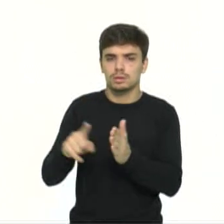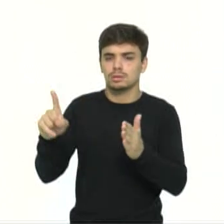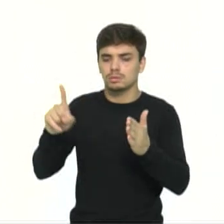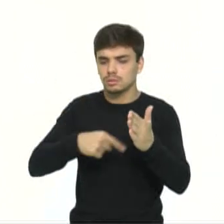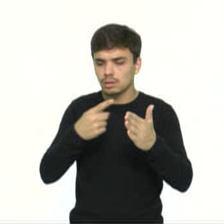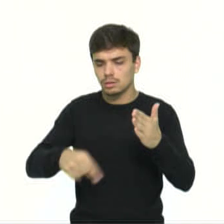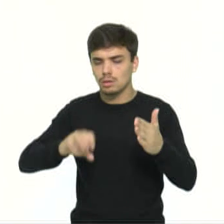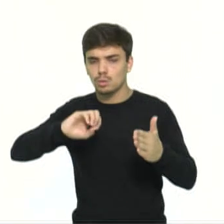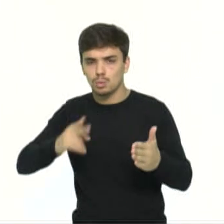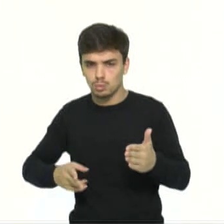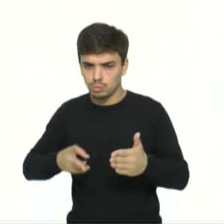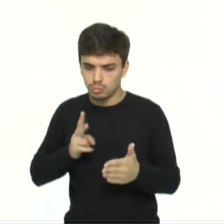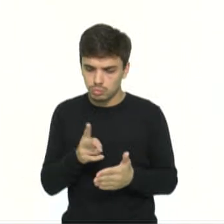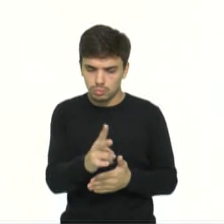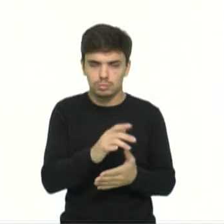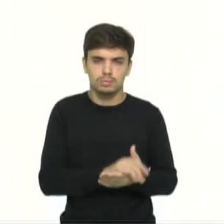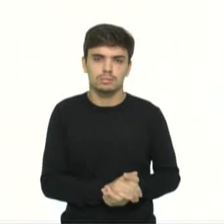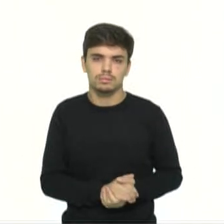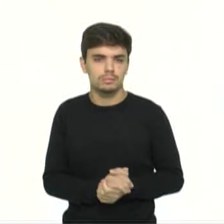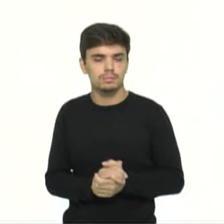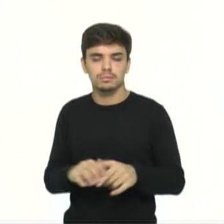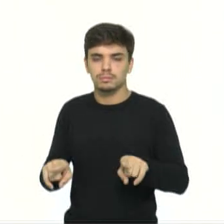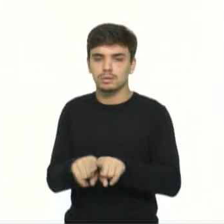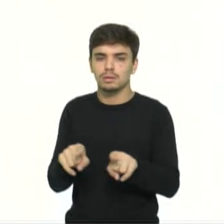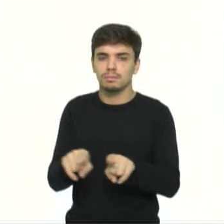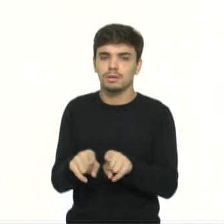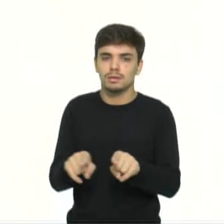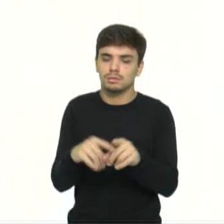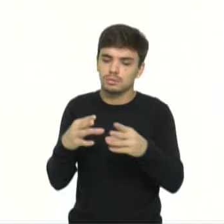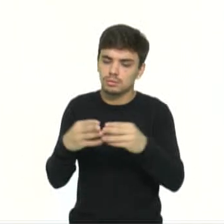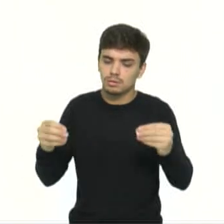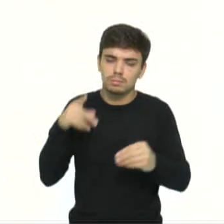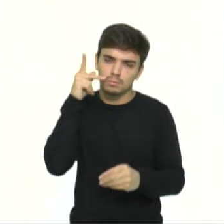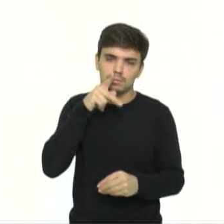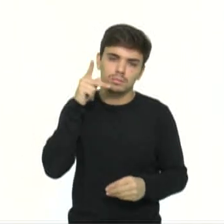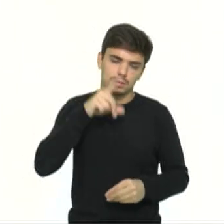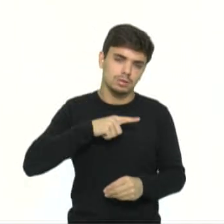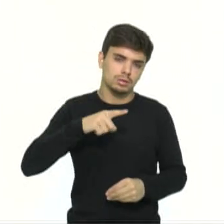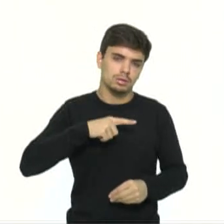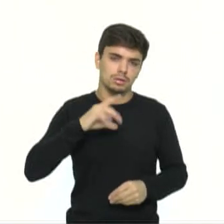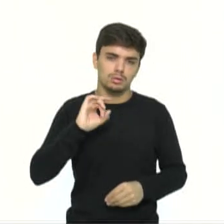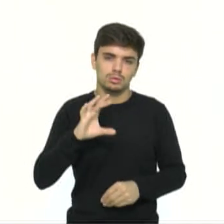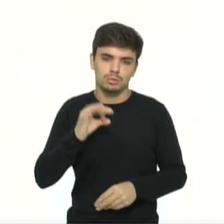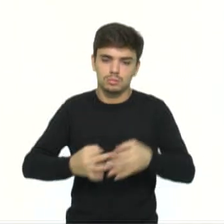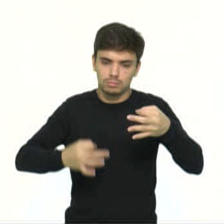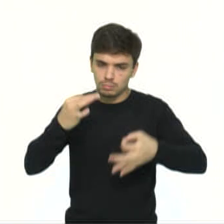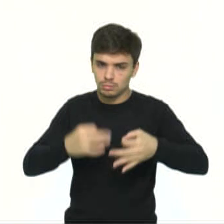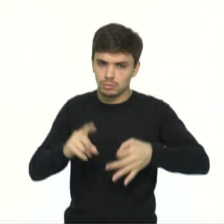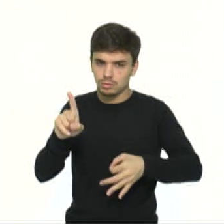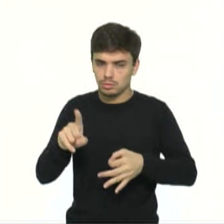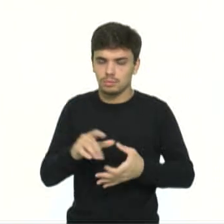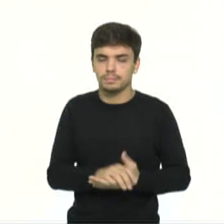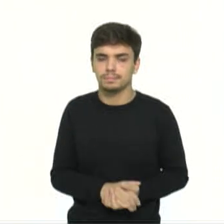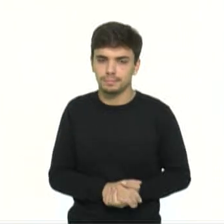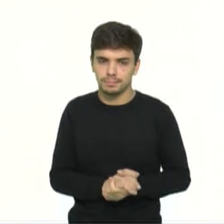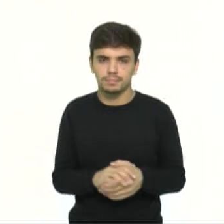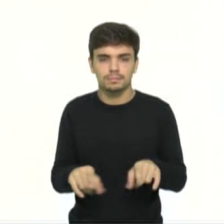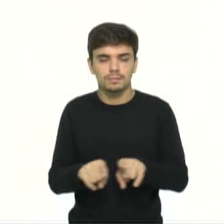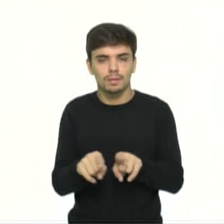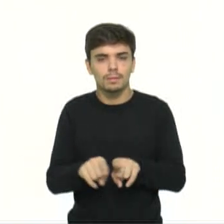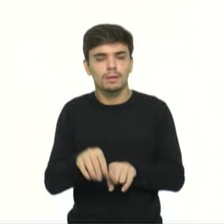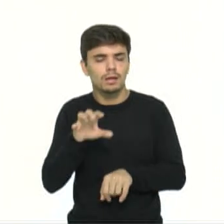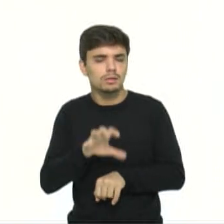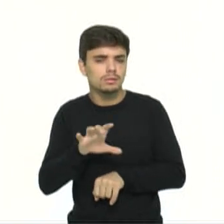ou definitivas, e os desaparecimentos políticos tiveram apenas trâmite formal na justiça. Assim, o Poder